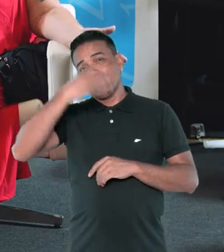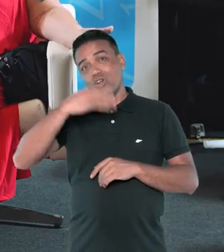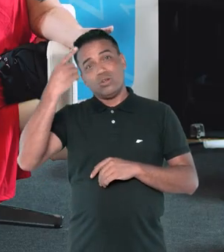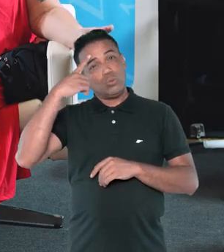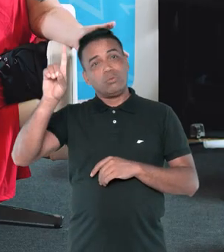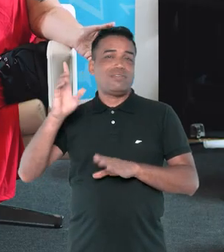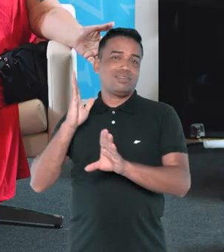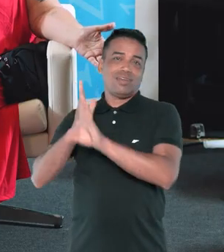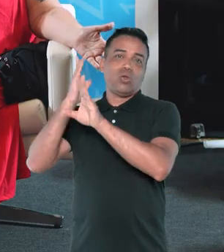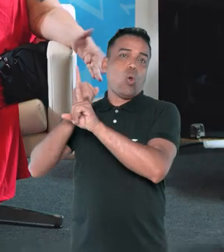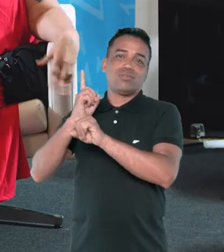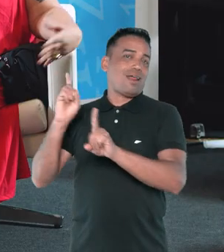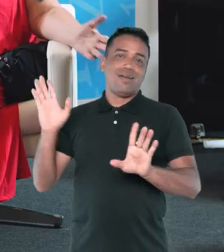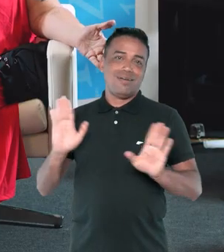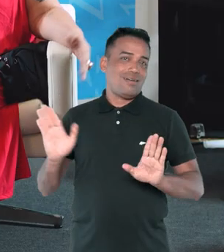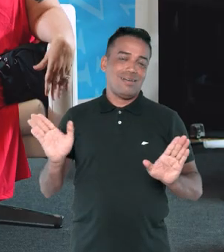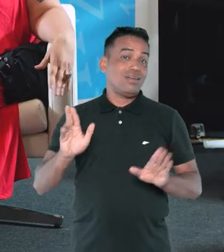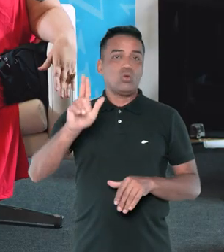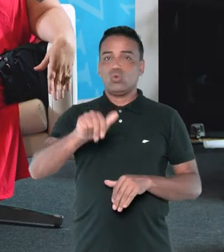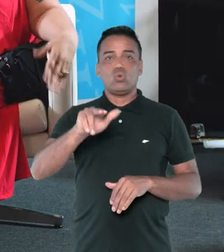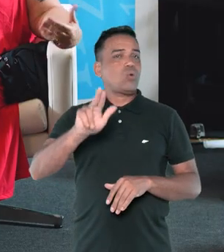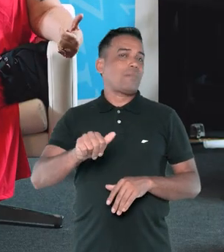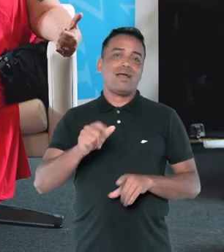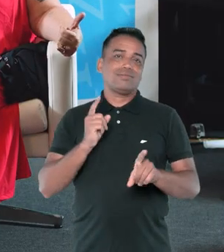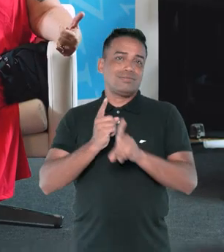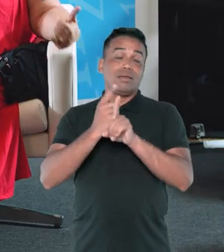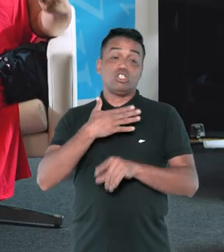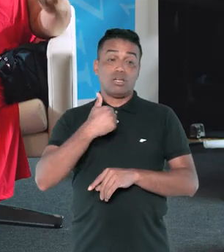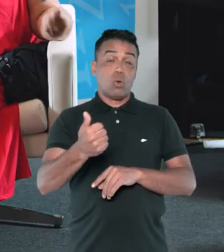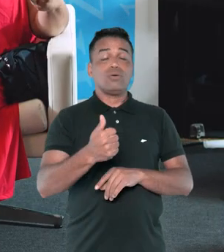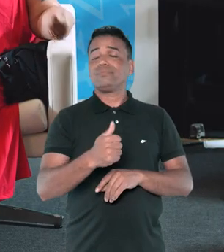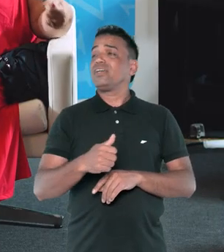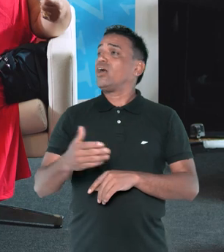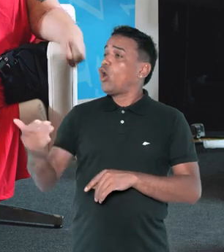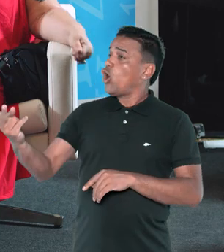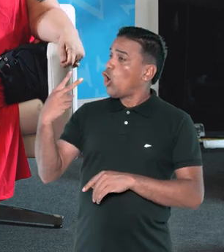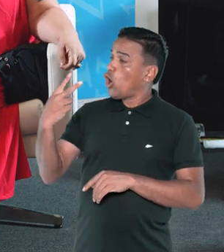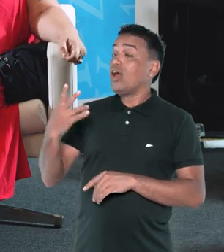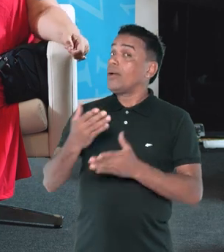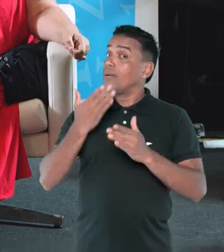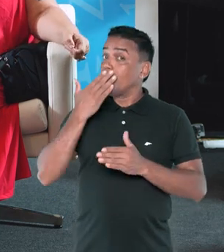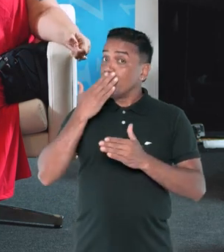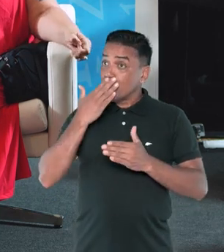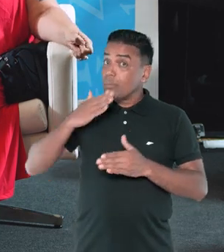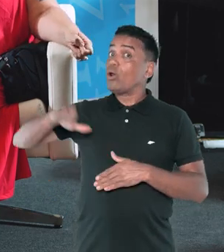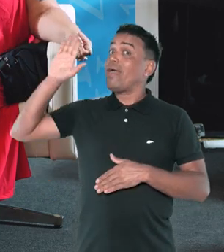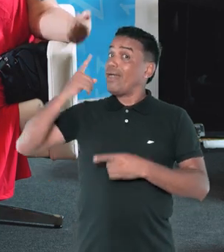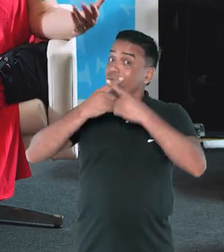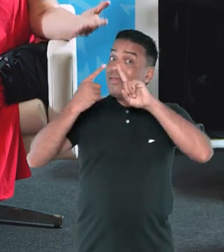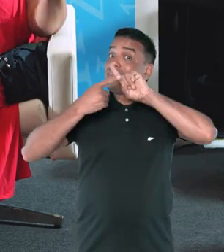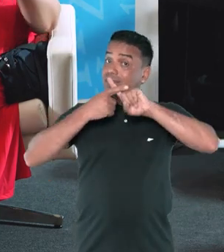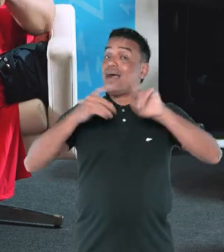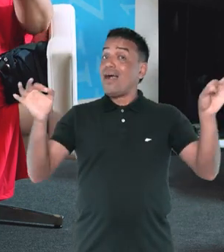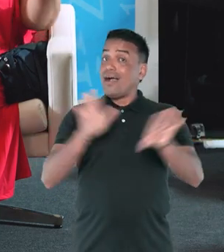última vez que eu ia ver, não ia ver nunca mais, não vi nunca mais. E aí ele me chamou num canto, ele disse, olha para mim, prometa que você vai terminar esse livro. Porque